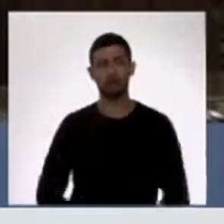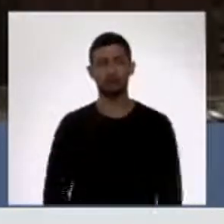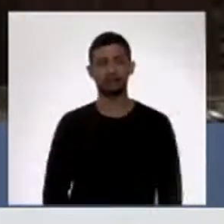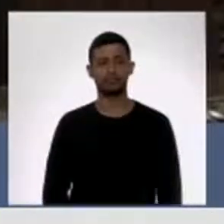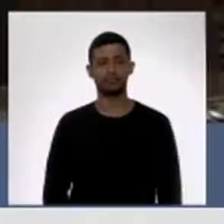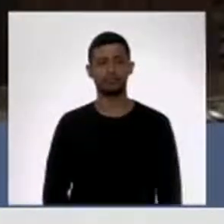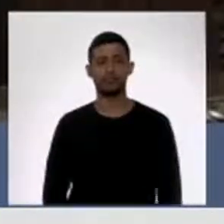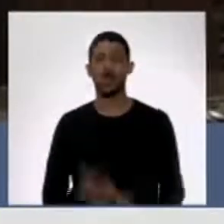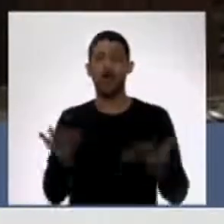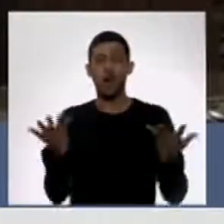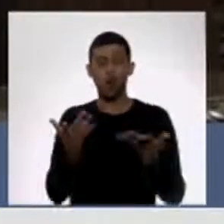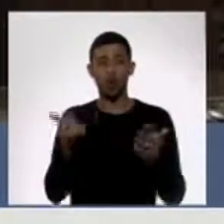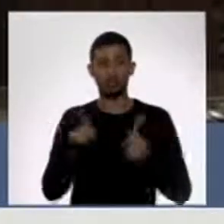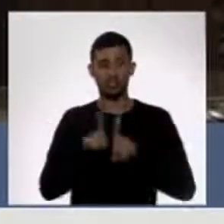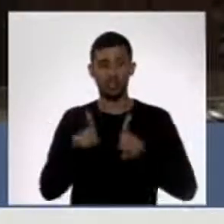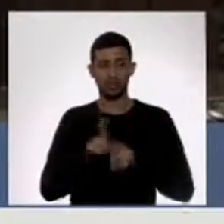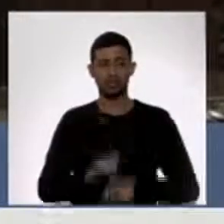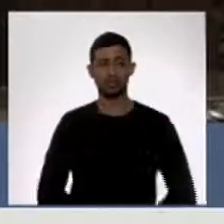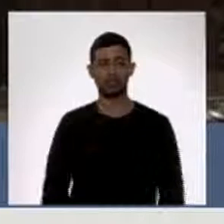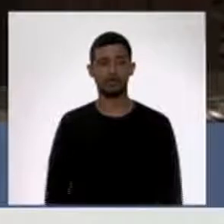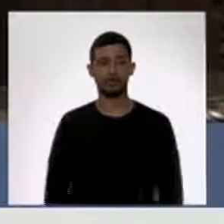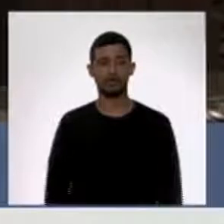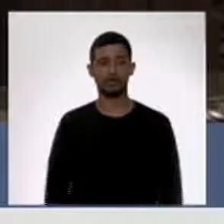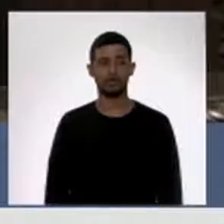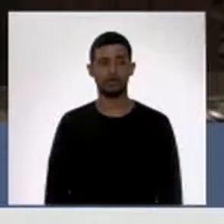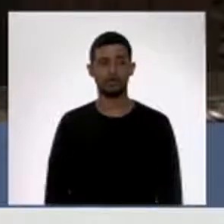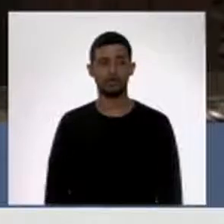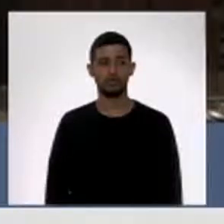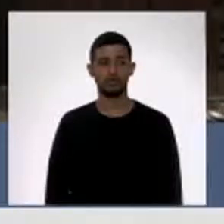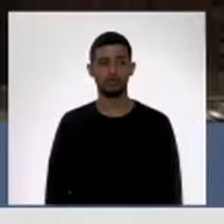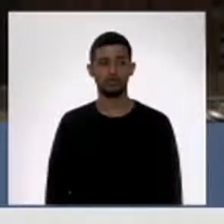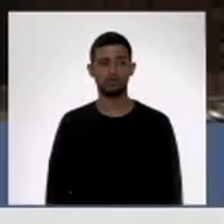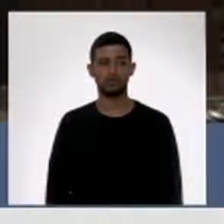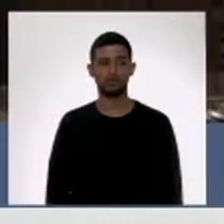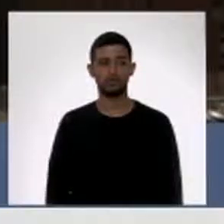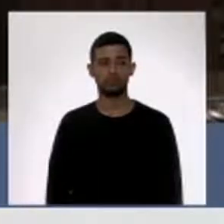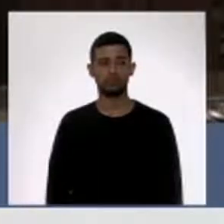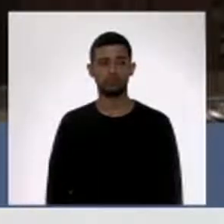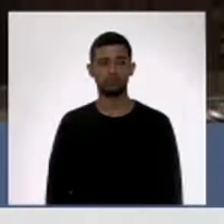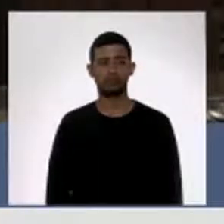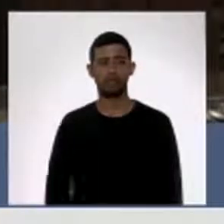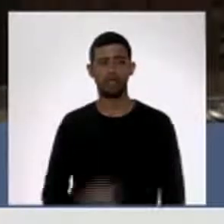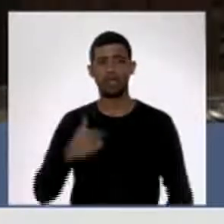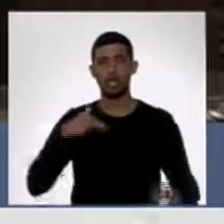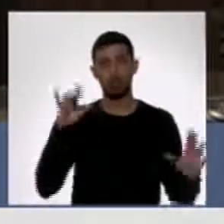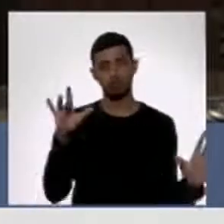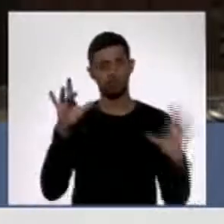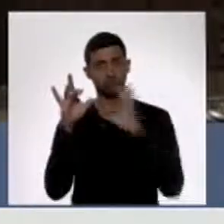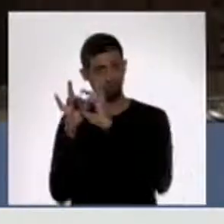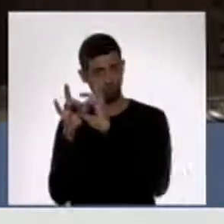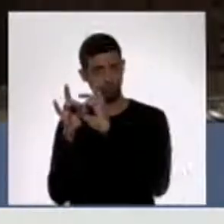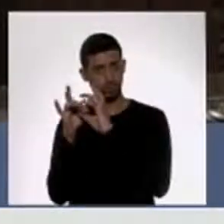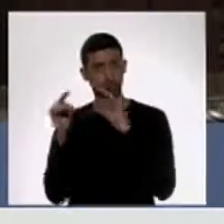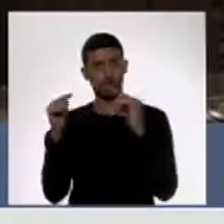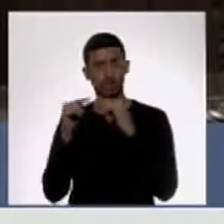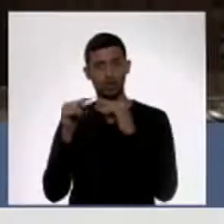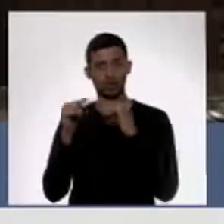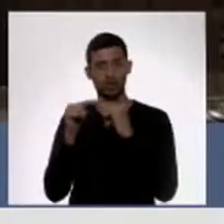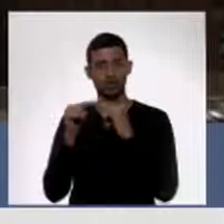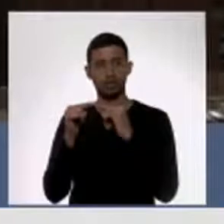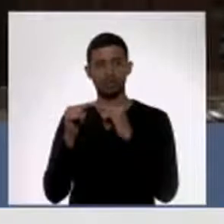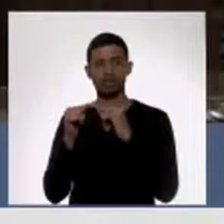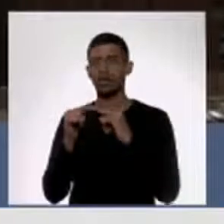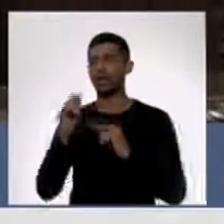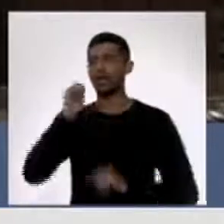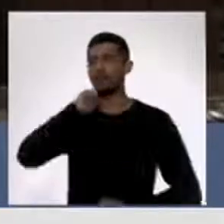Hoje também faço um link com o Abril Vermelho. E